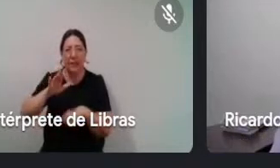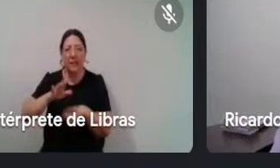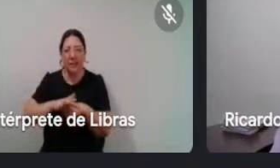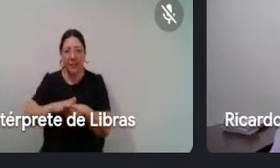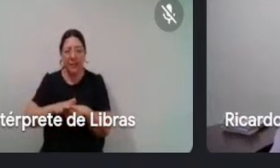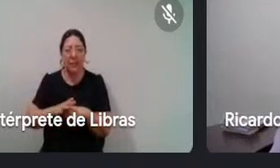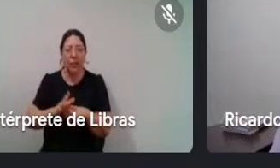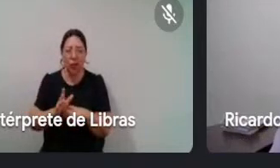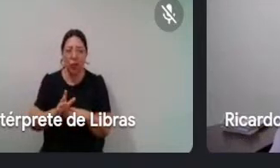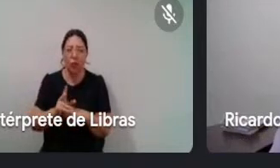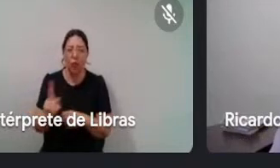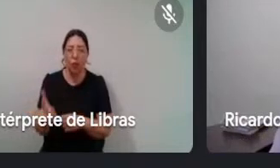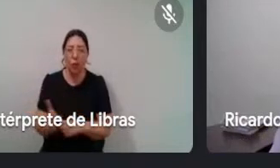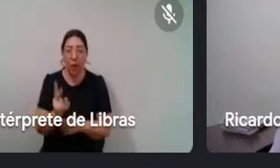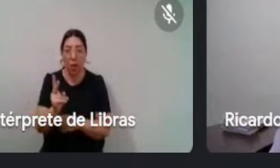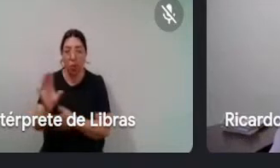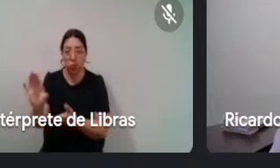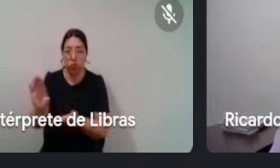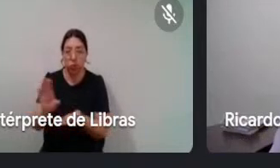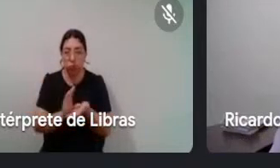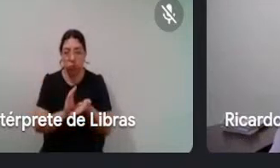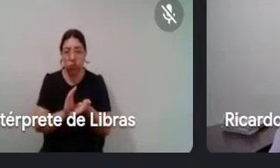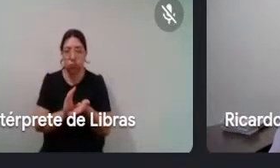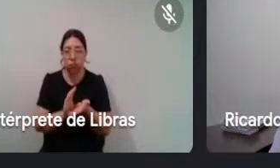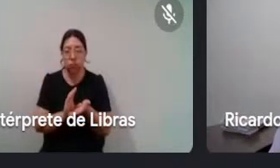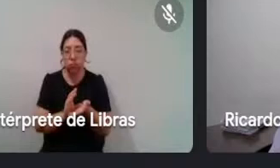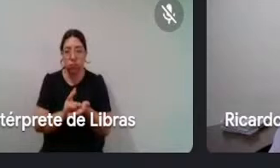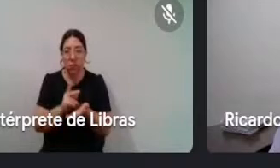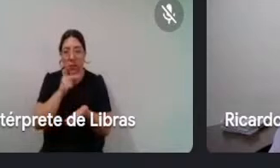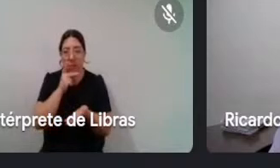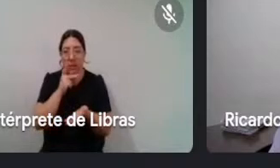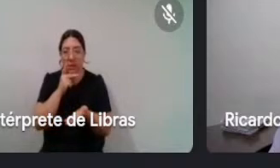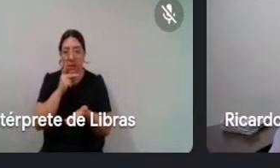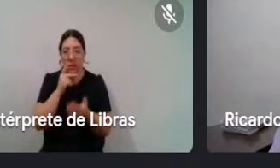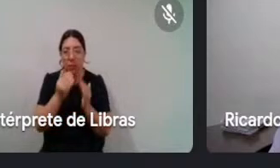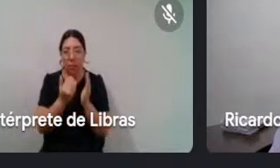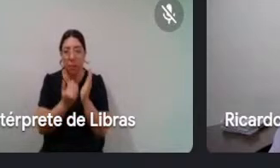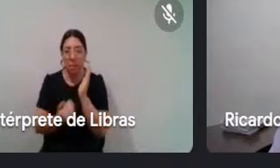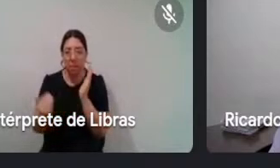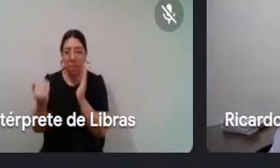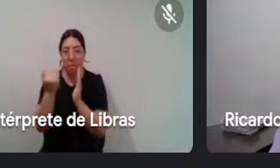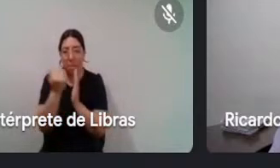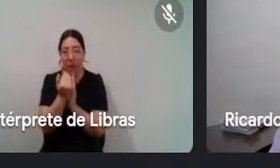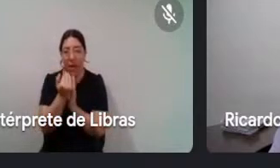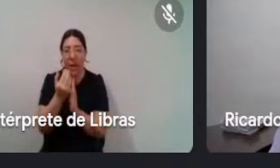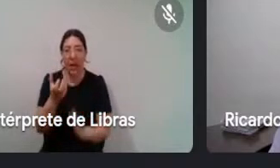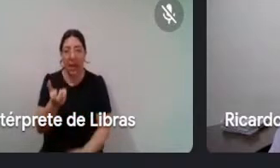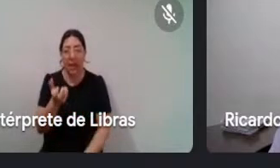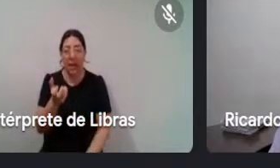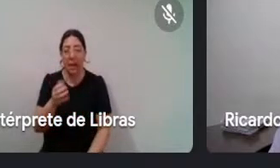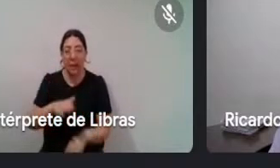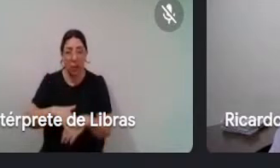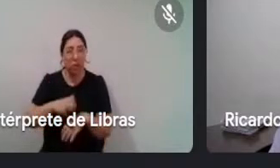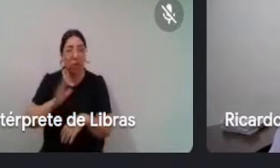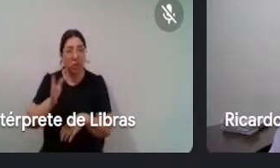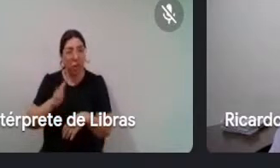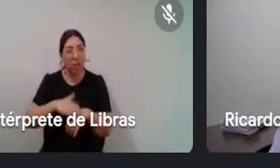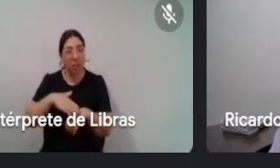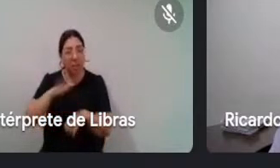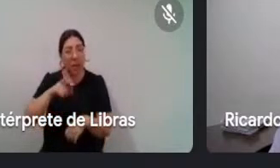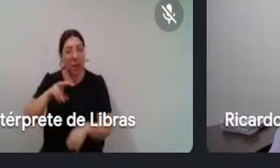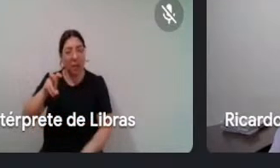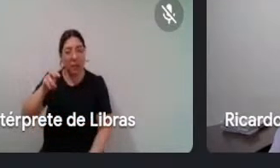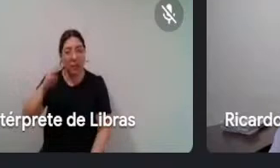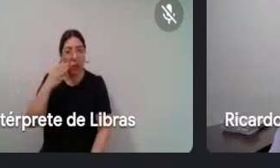fundo partidário serem aumentados, já está em mais de 5 bilhões, né? Querem levar ainda mais esses valores. Mas